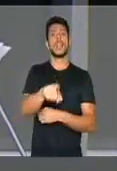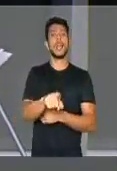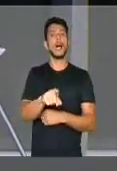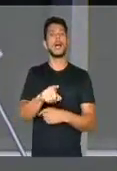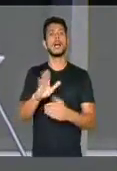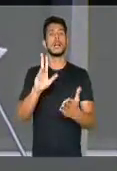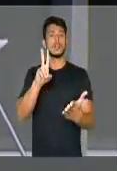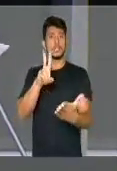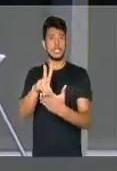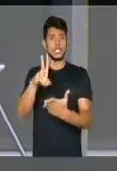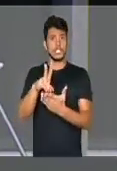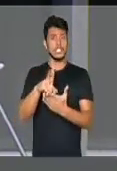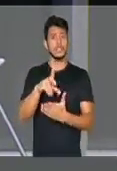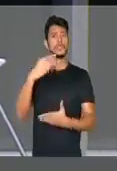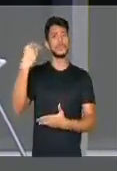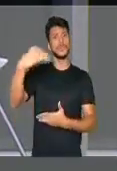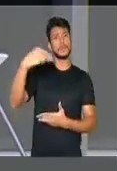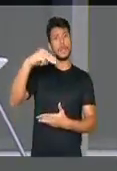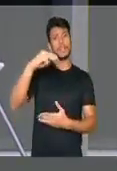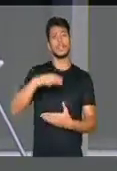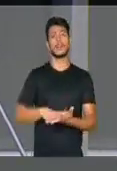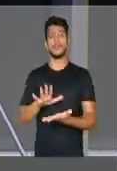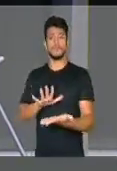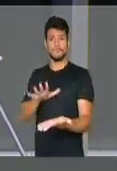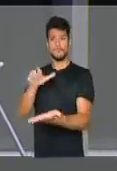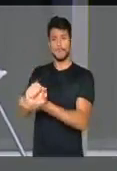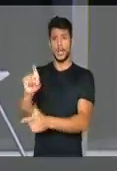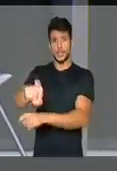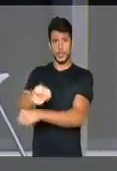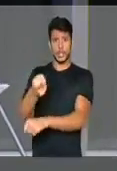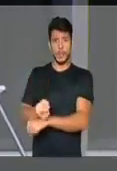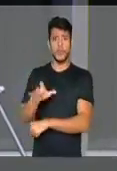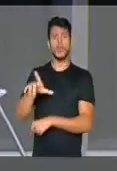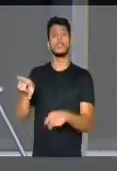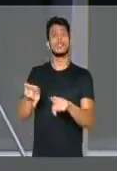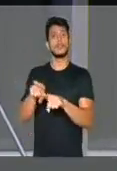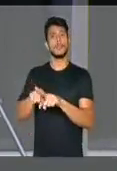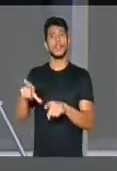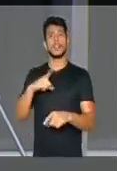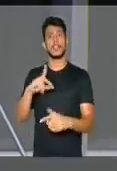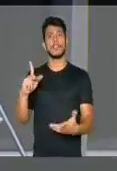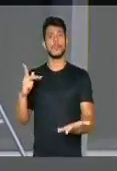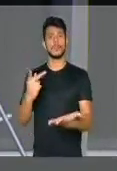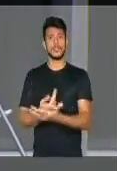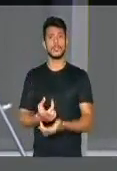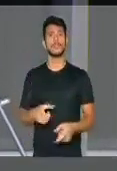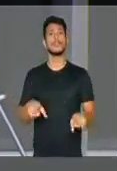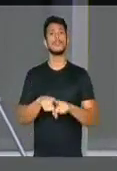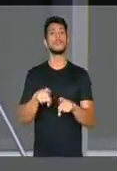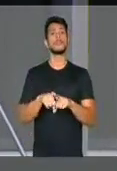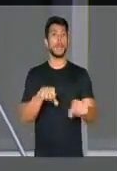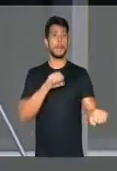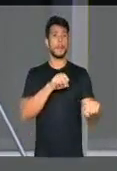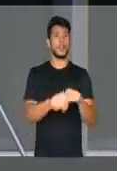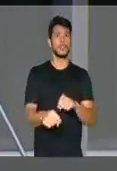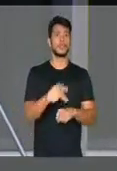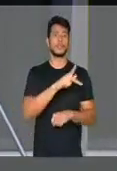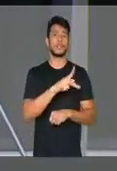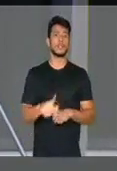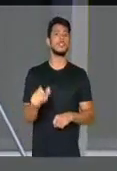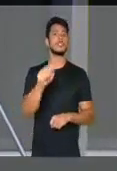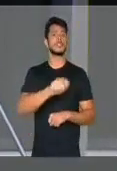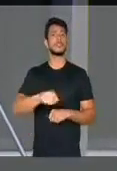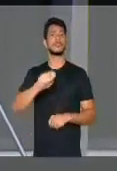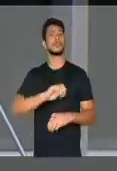do Marobá dos Teixeiras, em Minas Gerais, o assassinato da presidente da Associação de Moradores